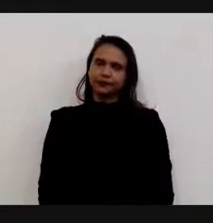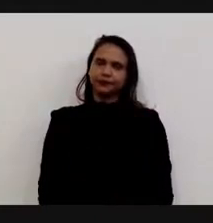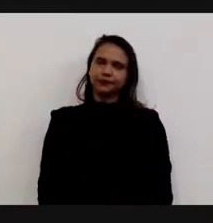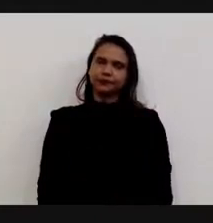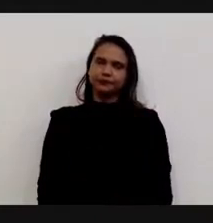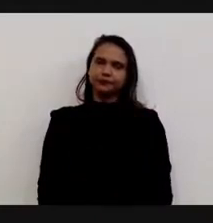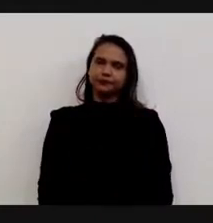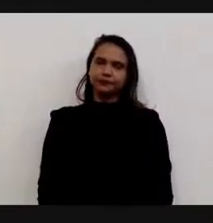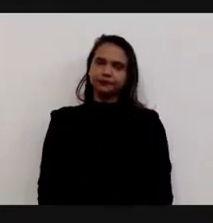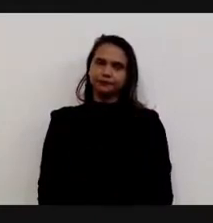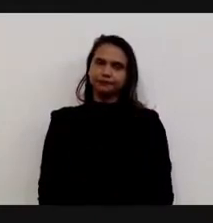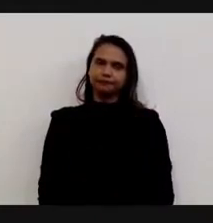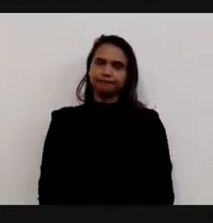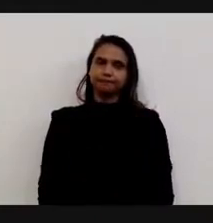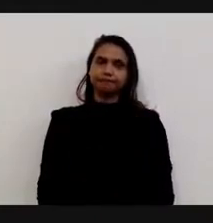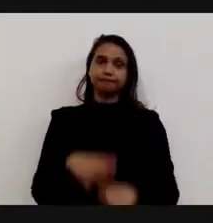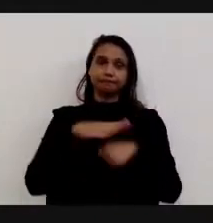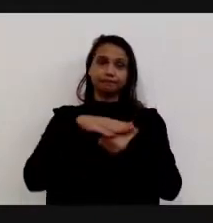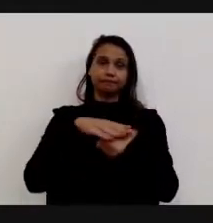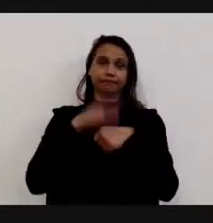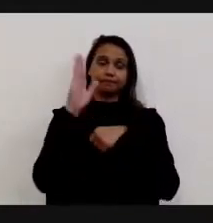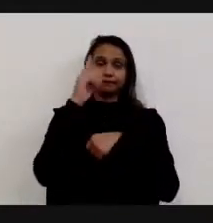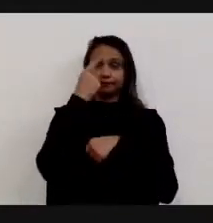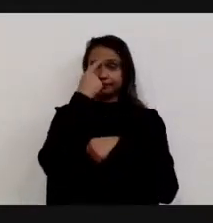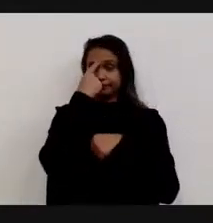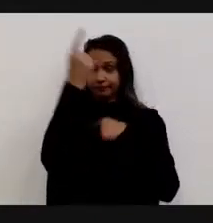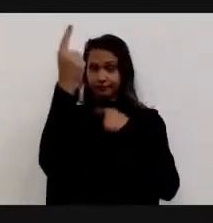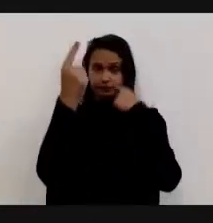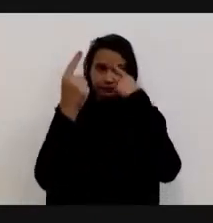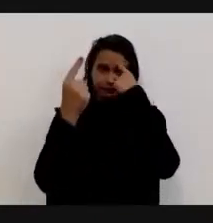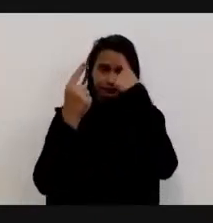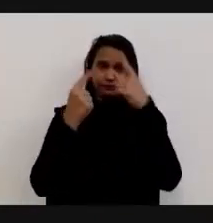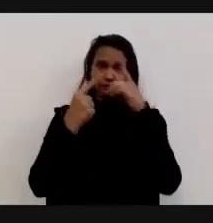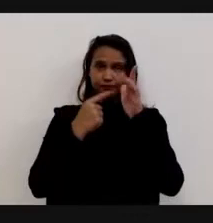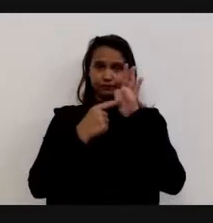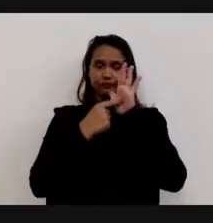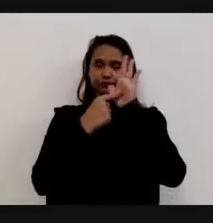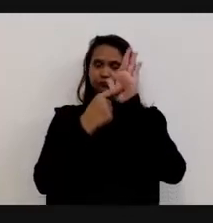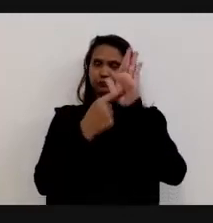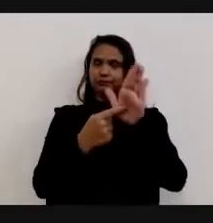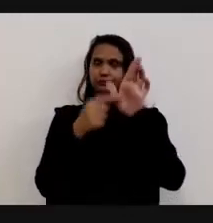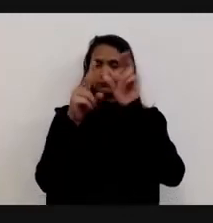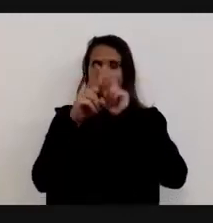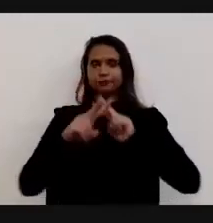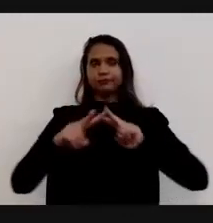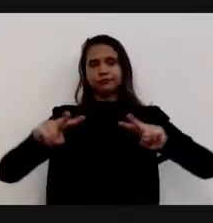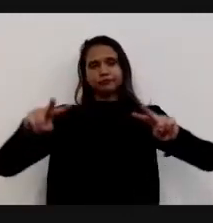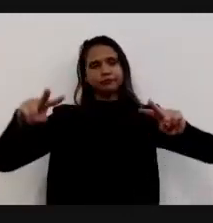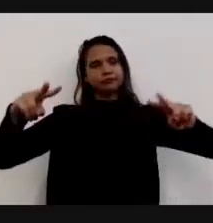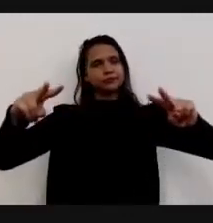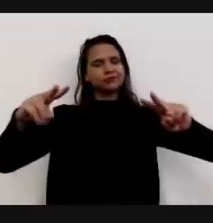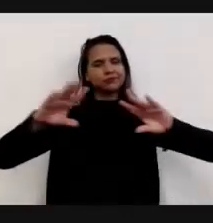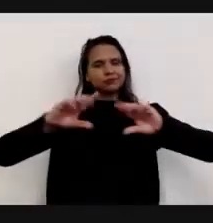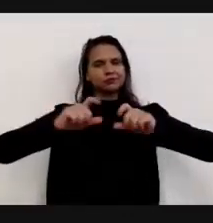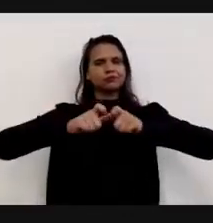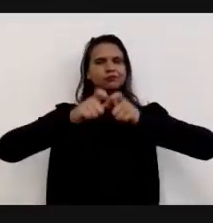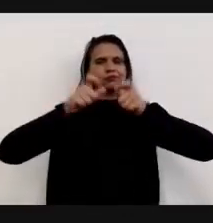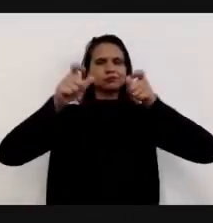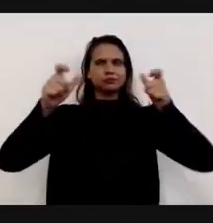foi levantar ideias para a criação de um protocolo e mostrar uma visão um pouco mais integrada sobre esse